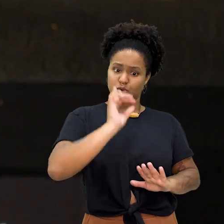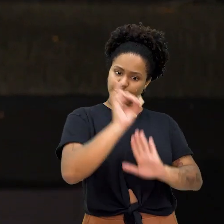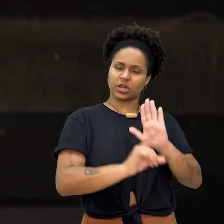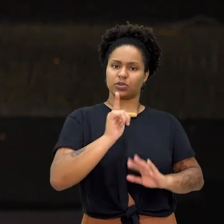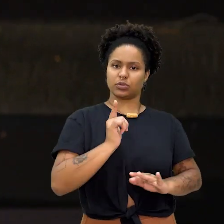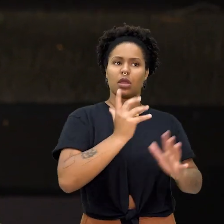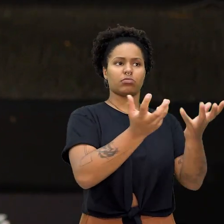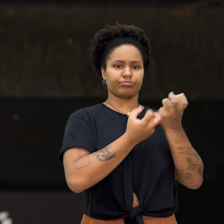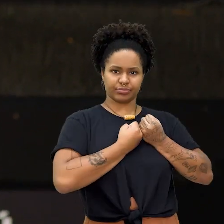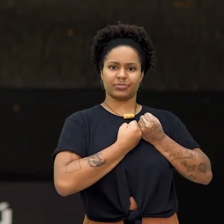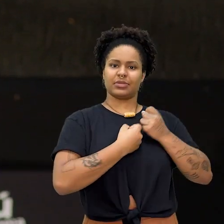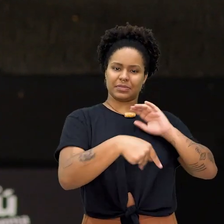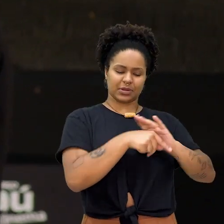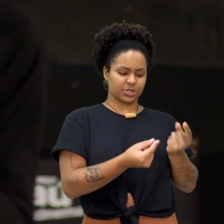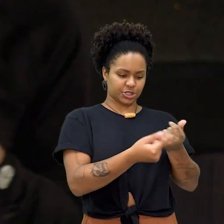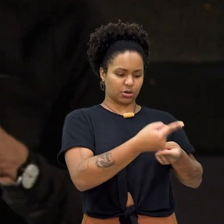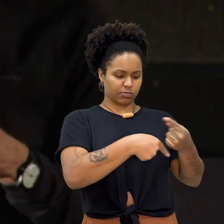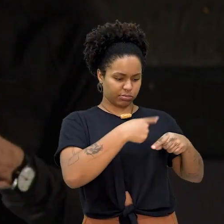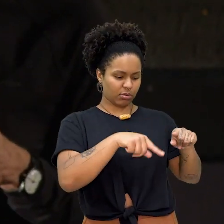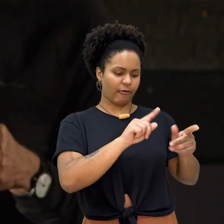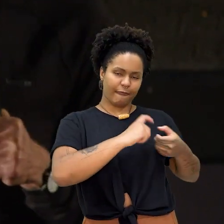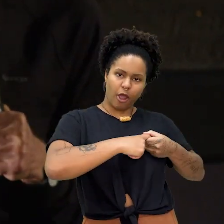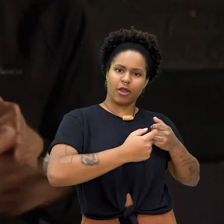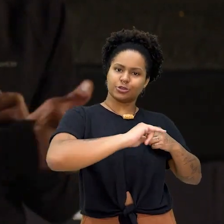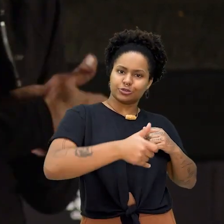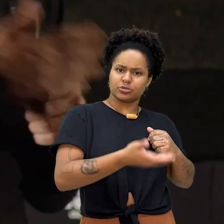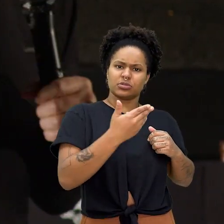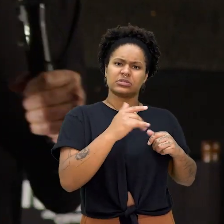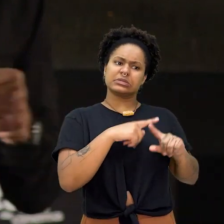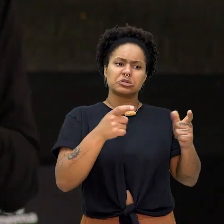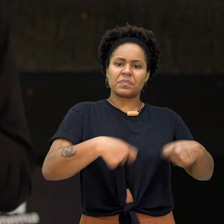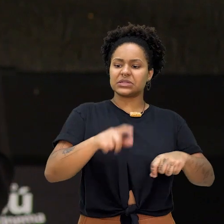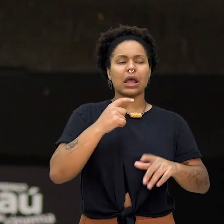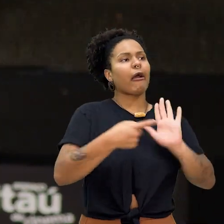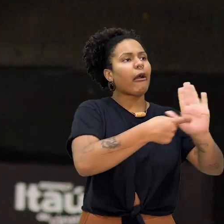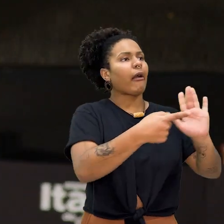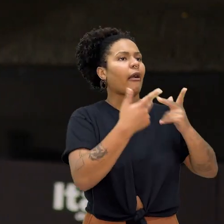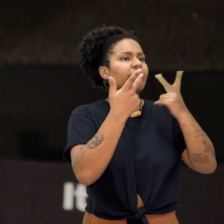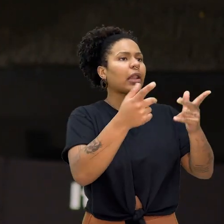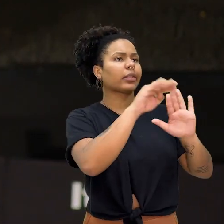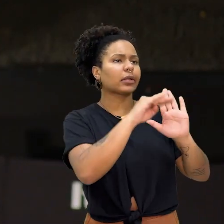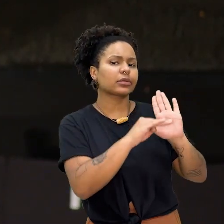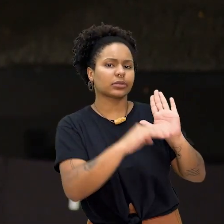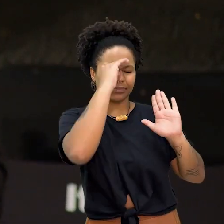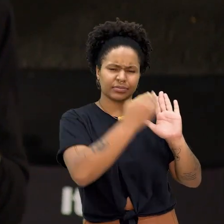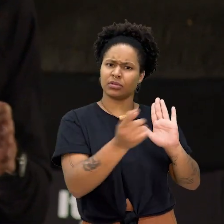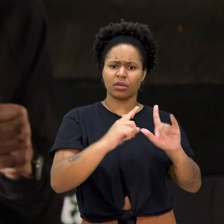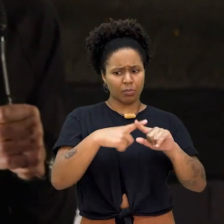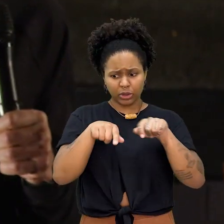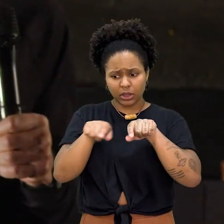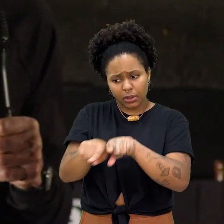receber aqueles rendimentos sem as condicionalidades, porque não estendermos a todos, ricos